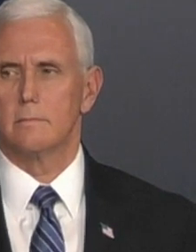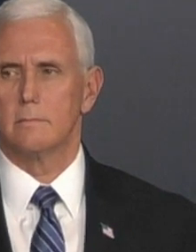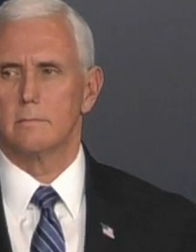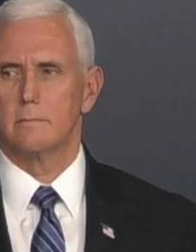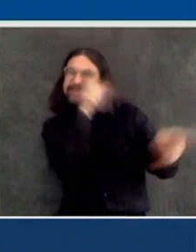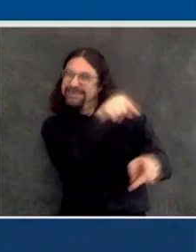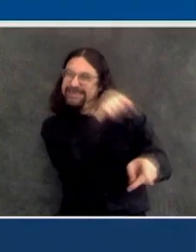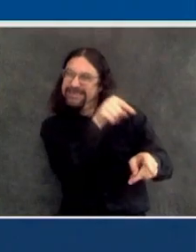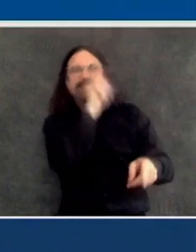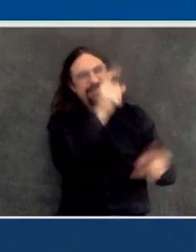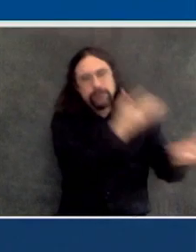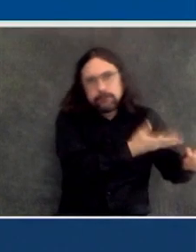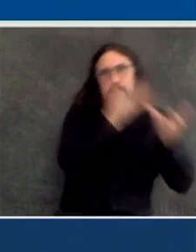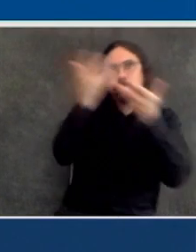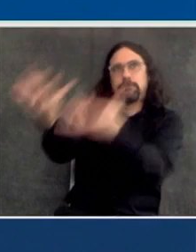mais tarde.